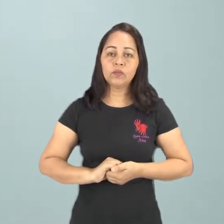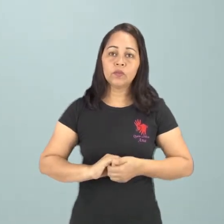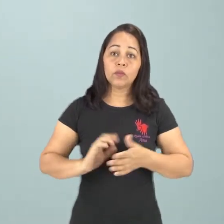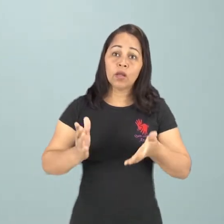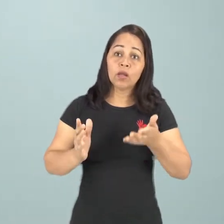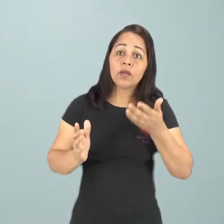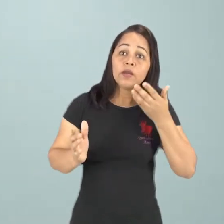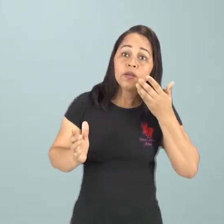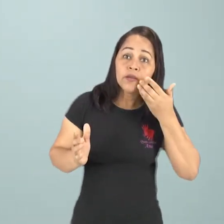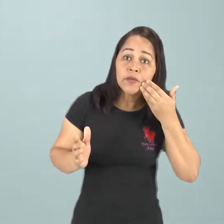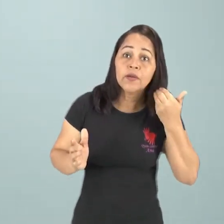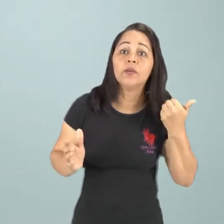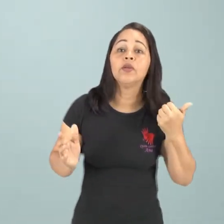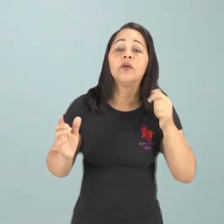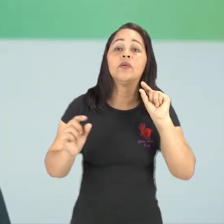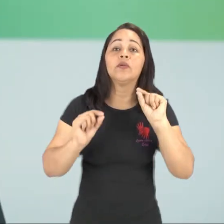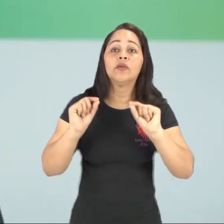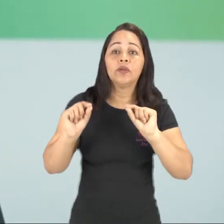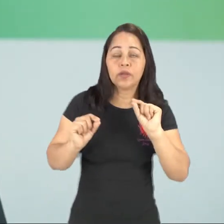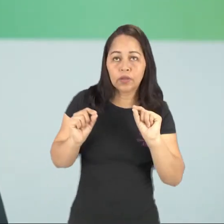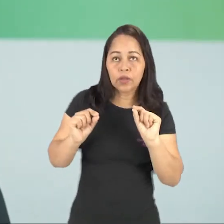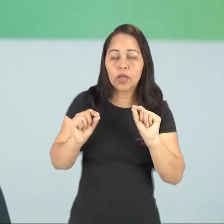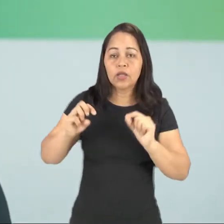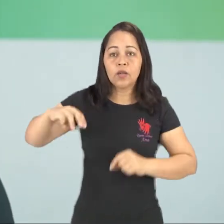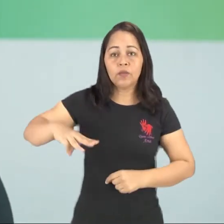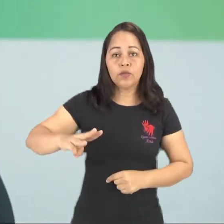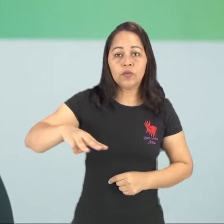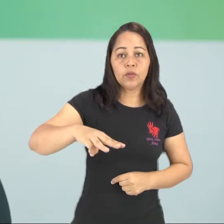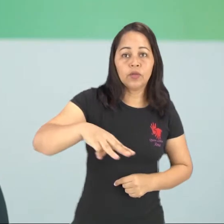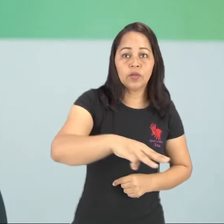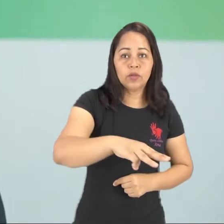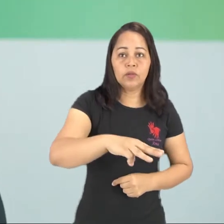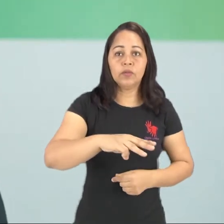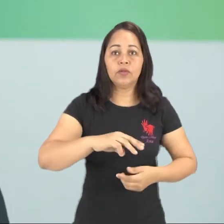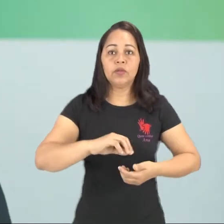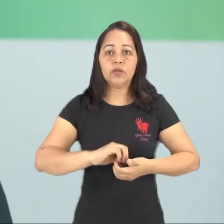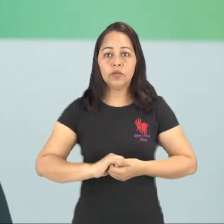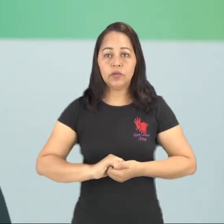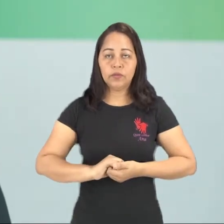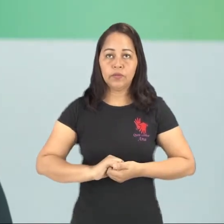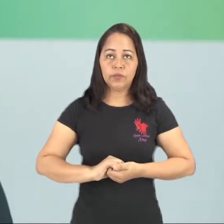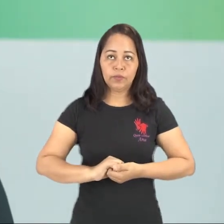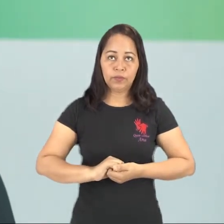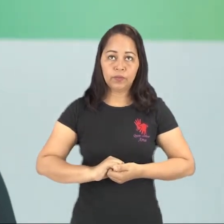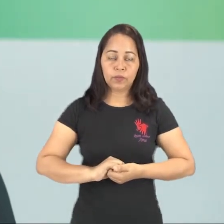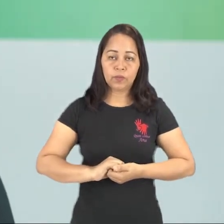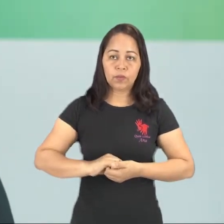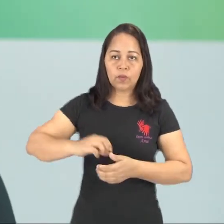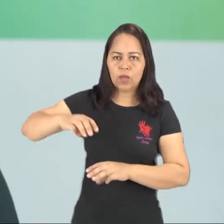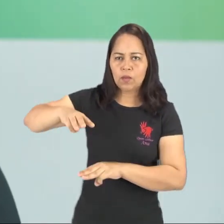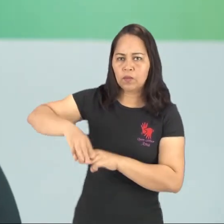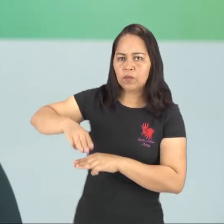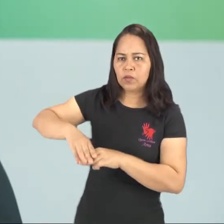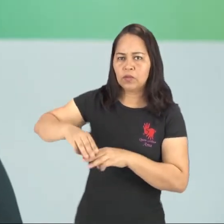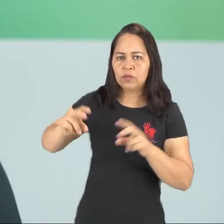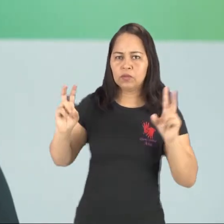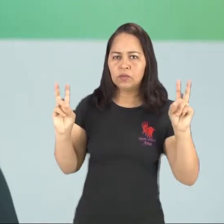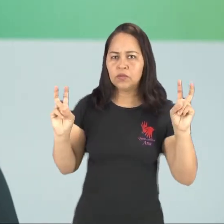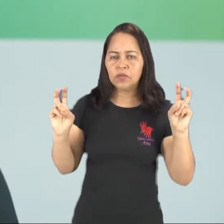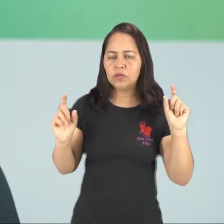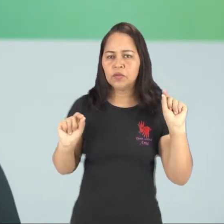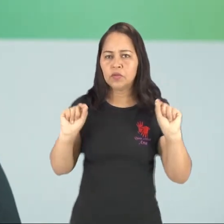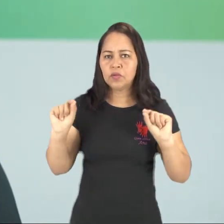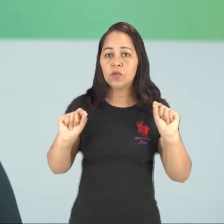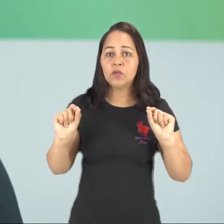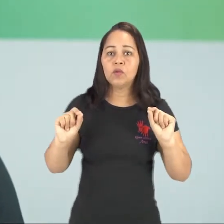Nesse momento, na Mesopotâmia, falando e retratando acerca da matemática na Mesopotâmia,